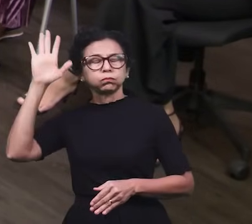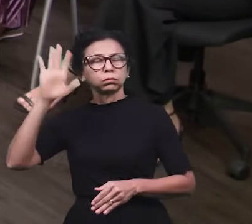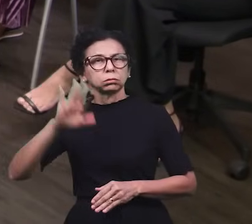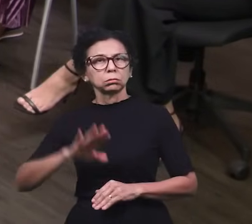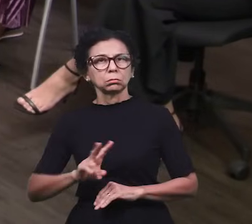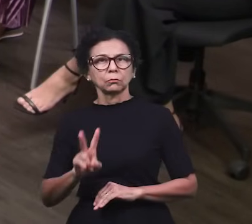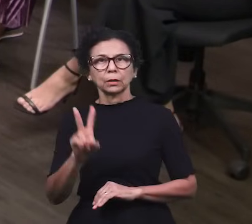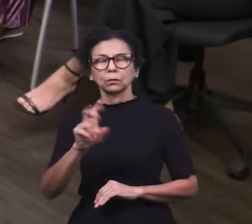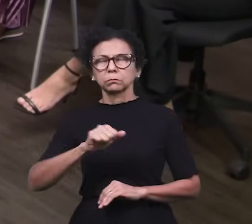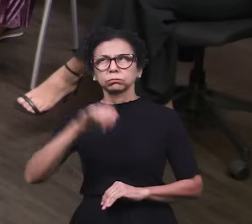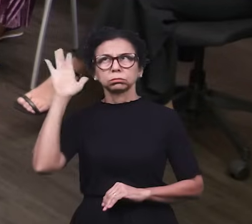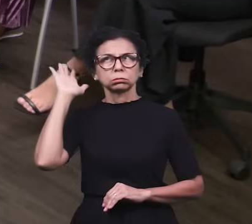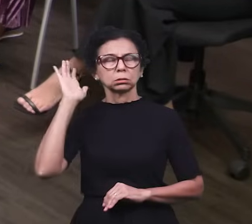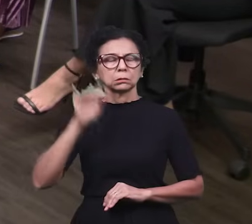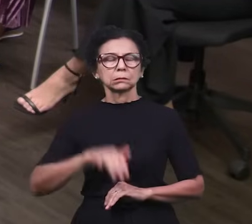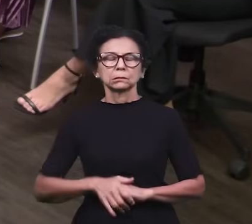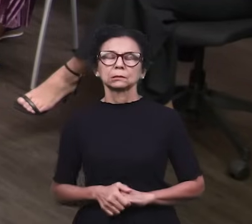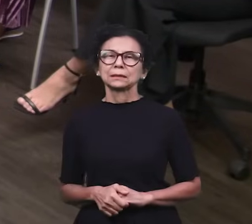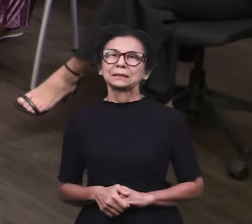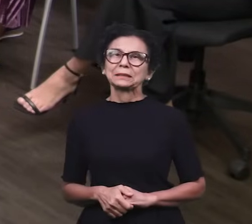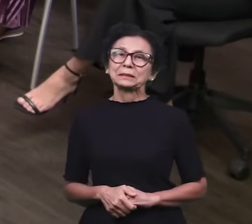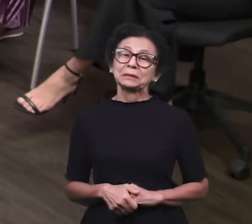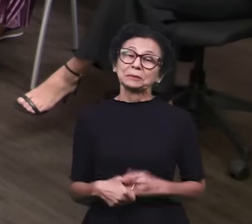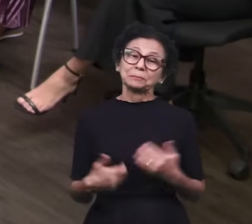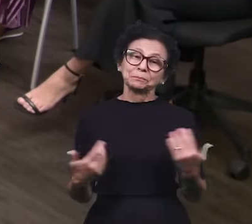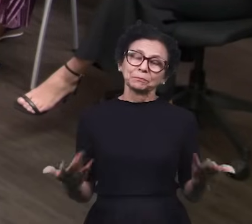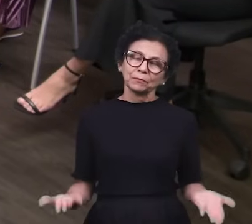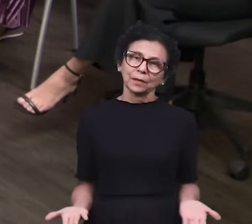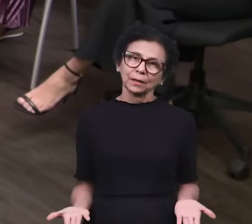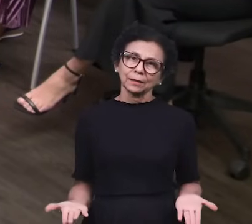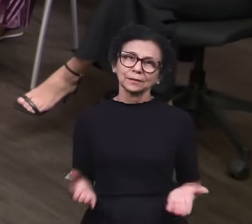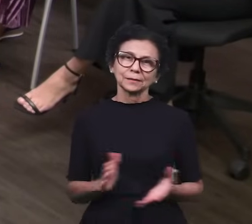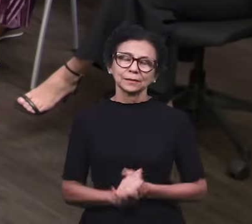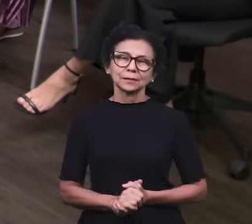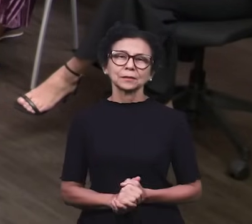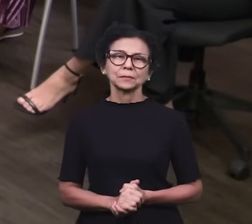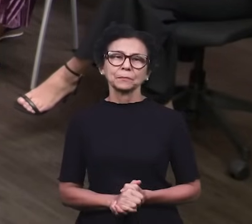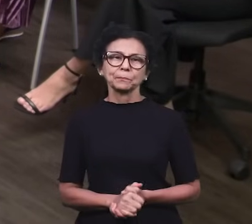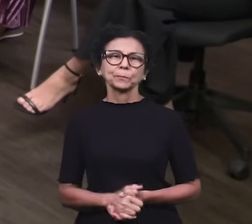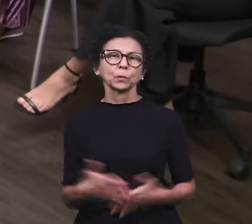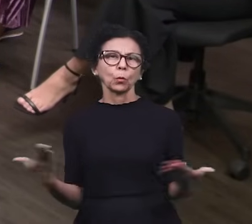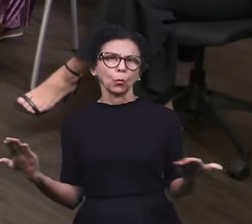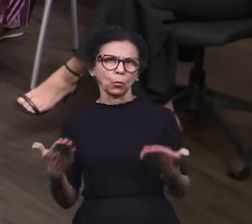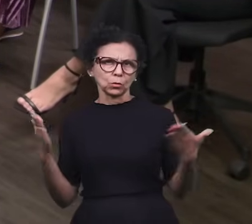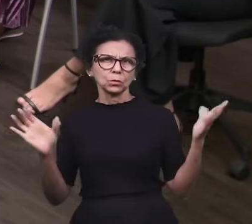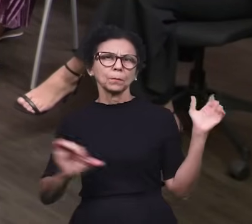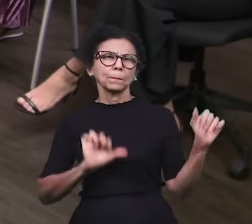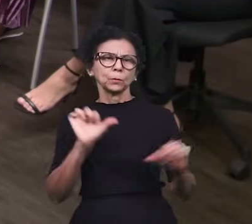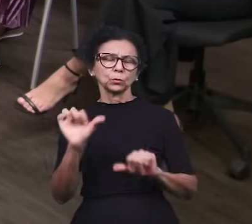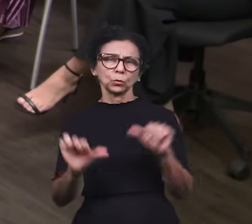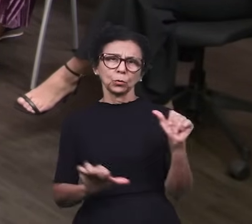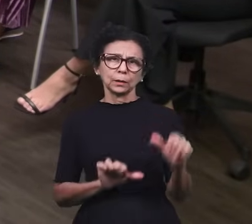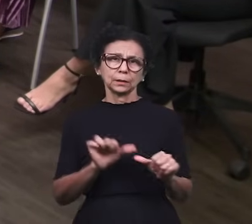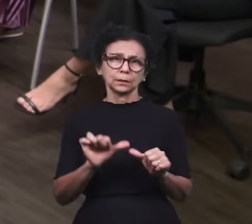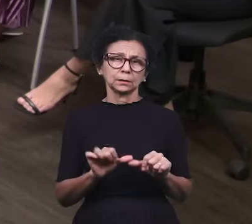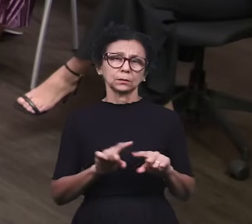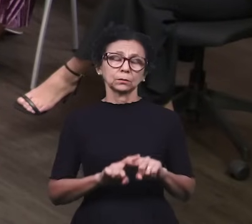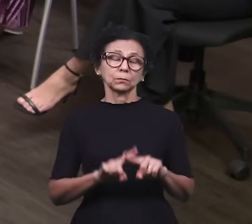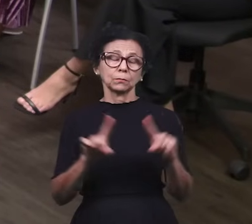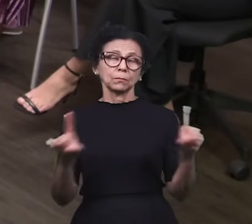absurda, né? Mas mesmo assim, mesmo que não seja mais a mesma realidade, de fato, o que você